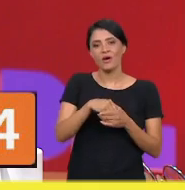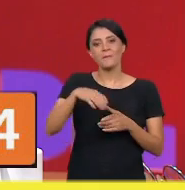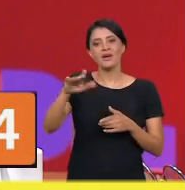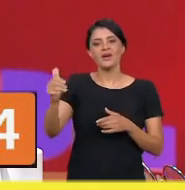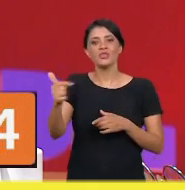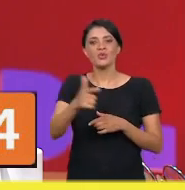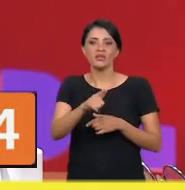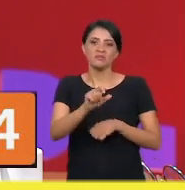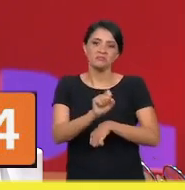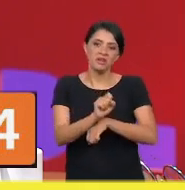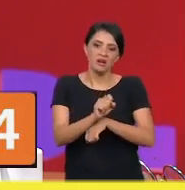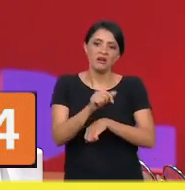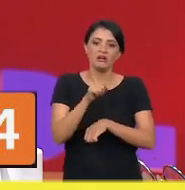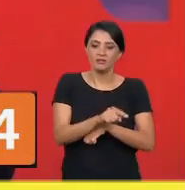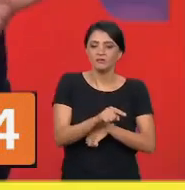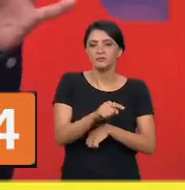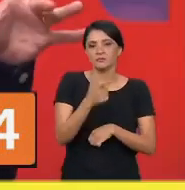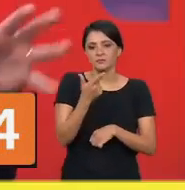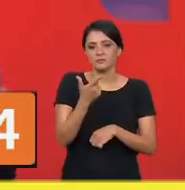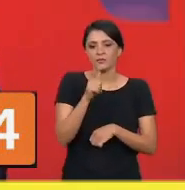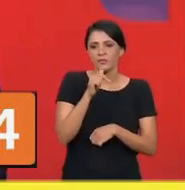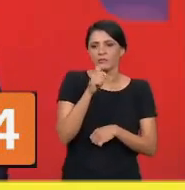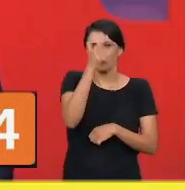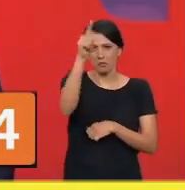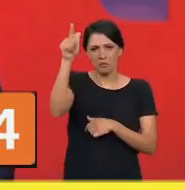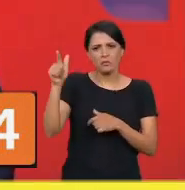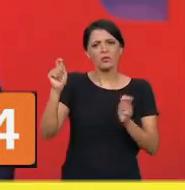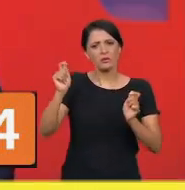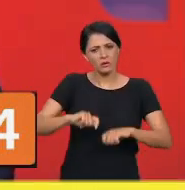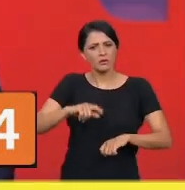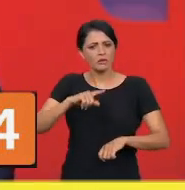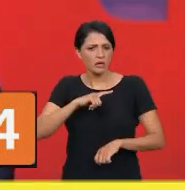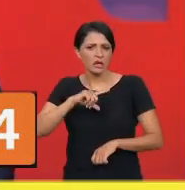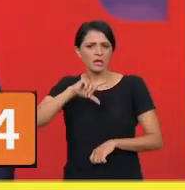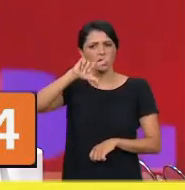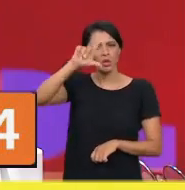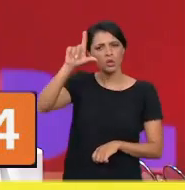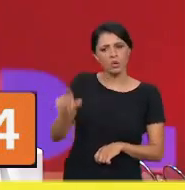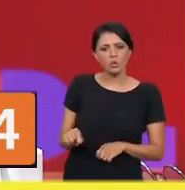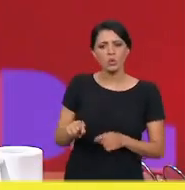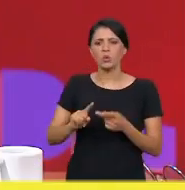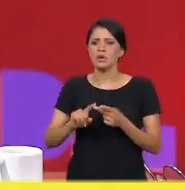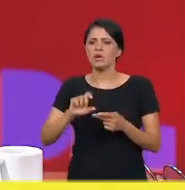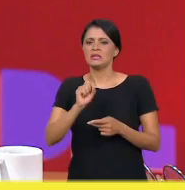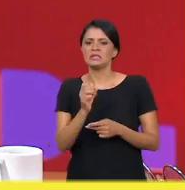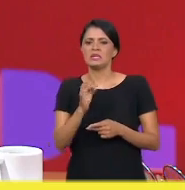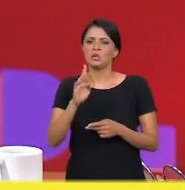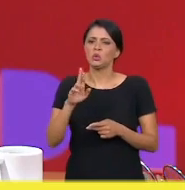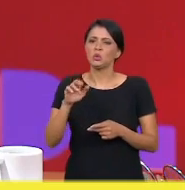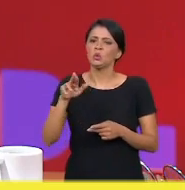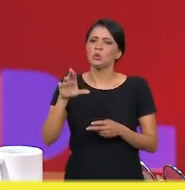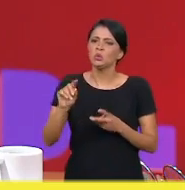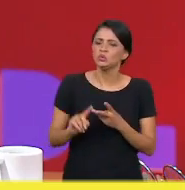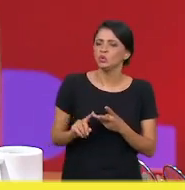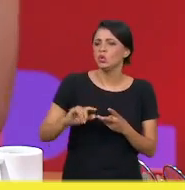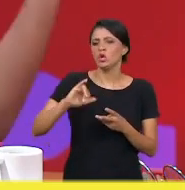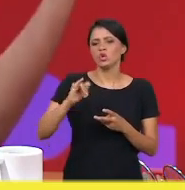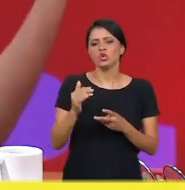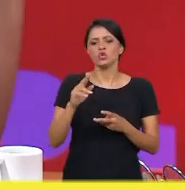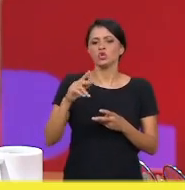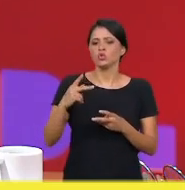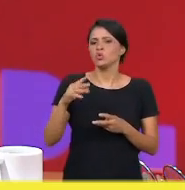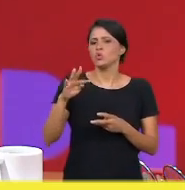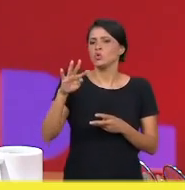gente esperava. Tem água bastante em vários lugares. Sim, tem água em luas de Saturno, de Júpiter. E foi encontrada